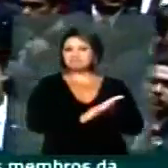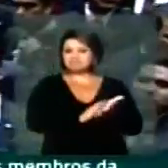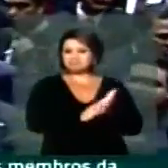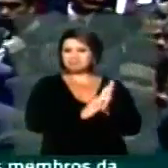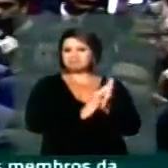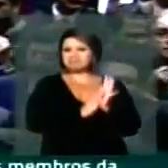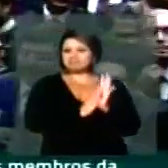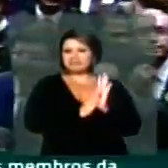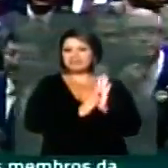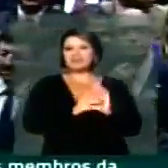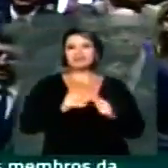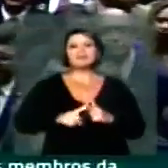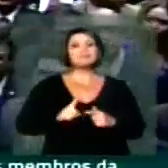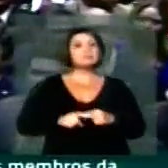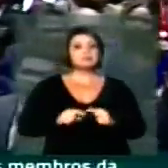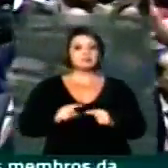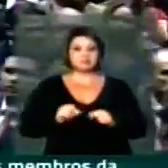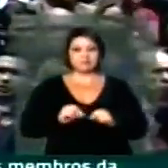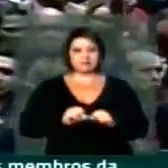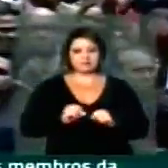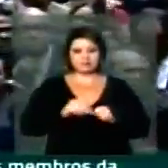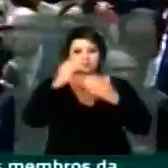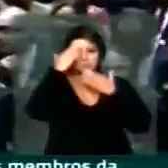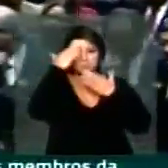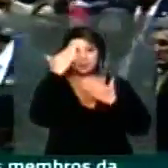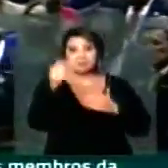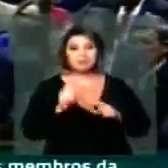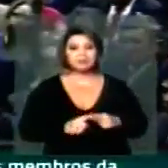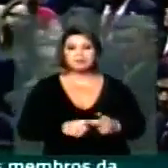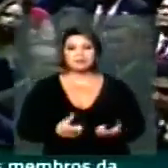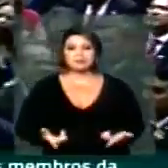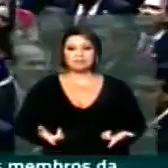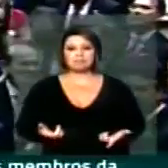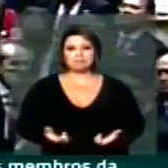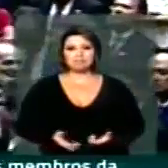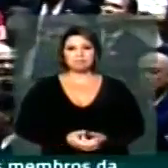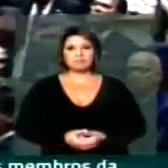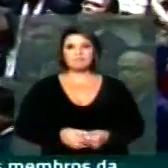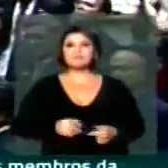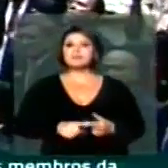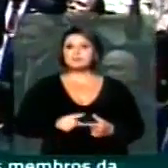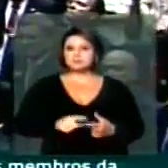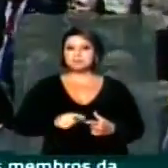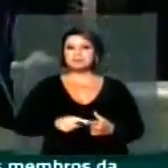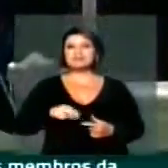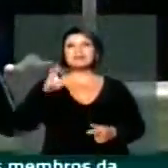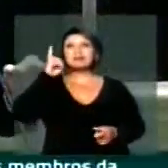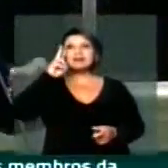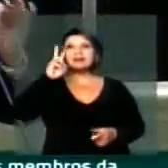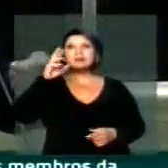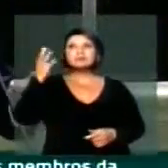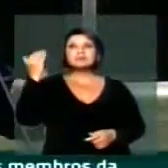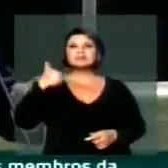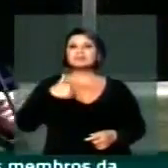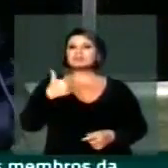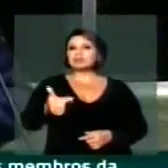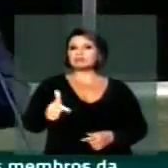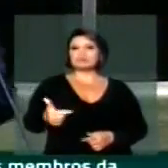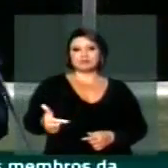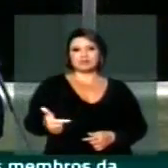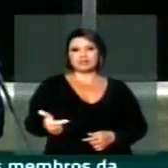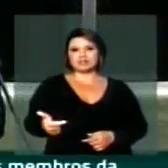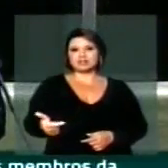E por que que eu faço o agradecimento? É porque ali não